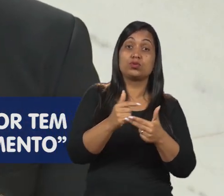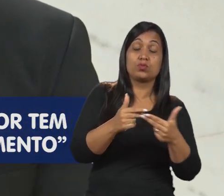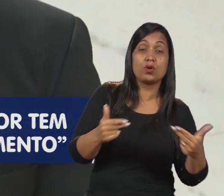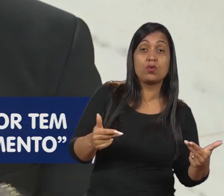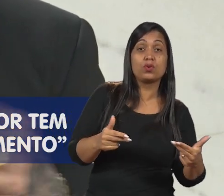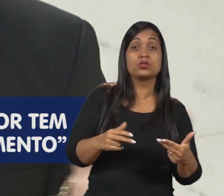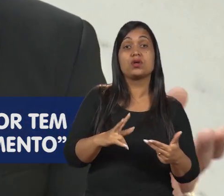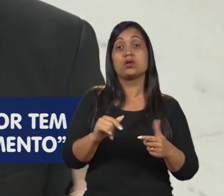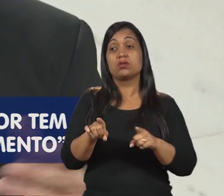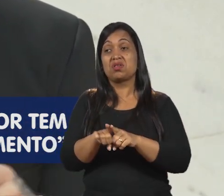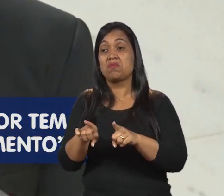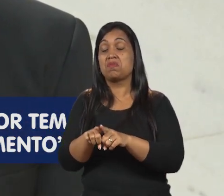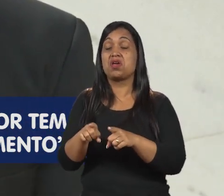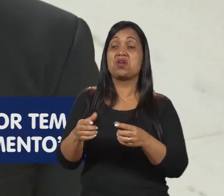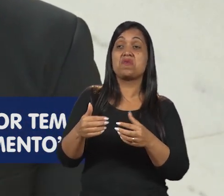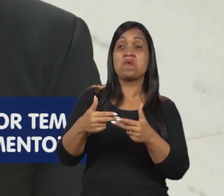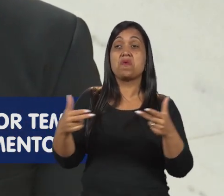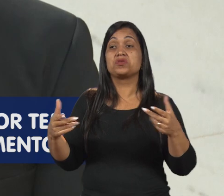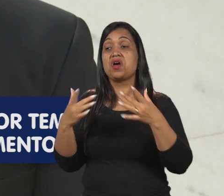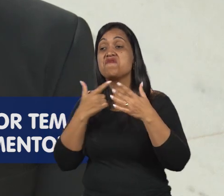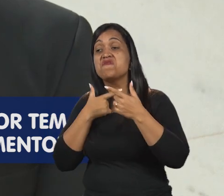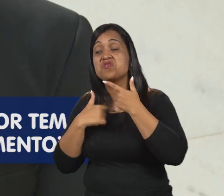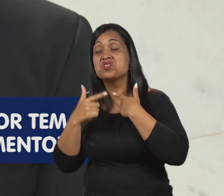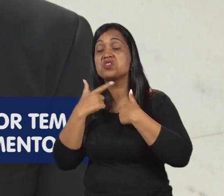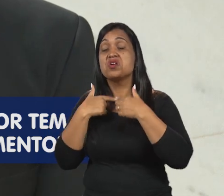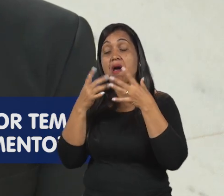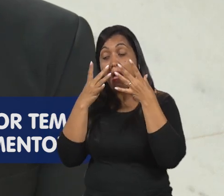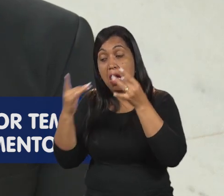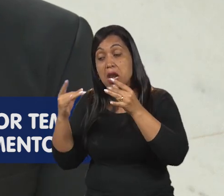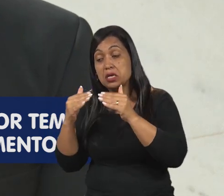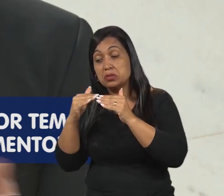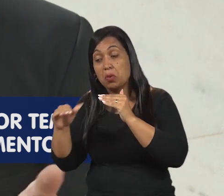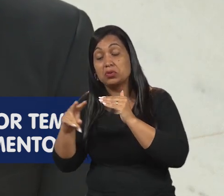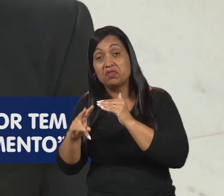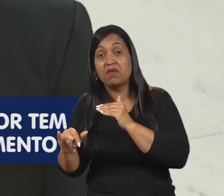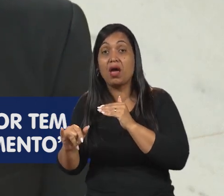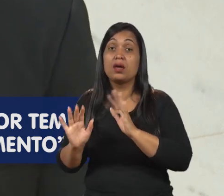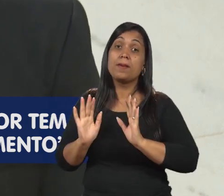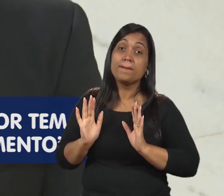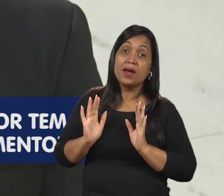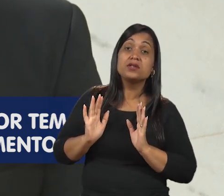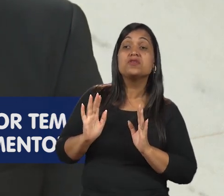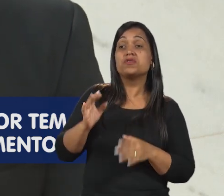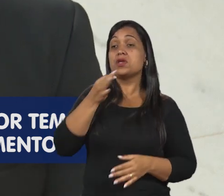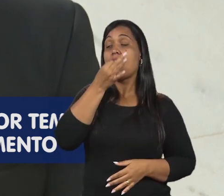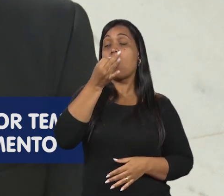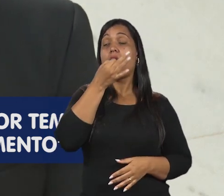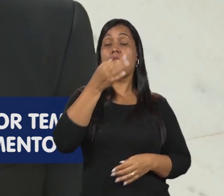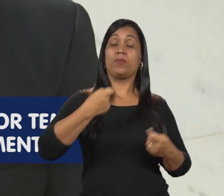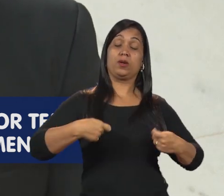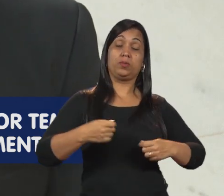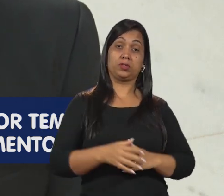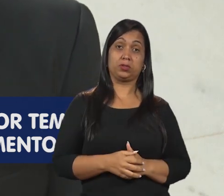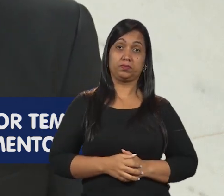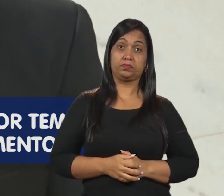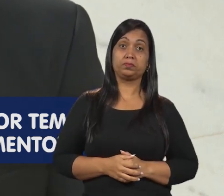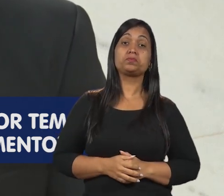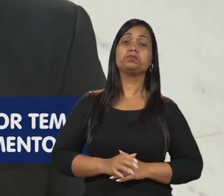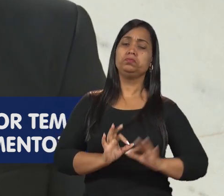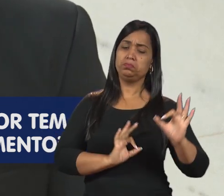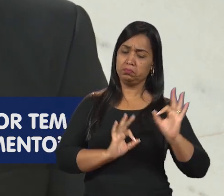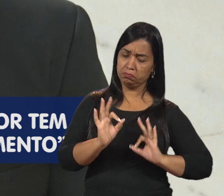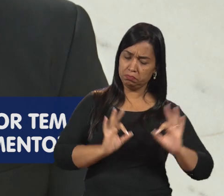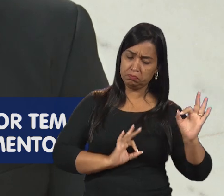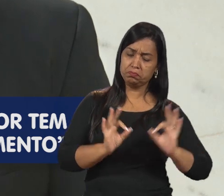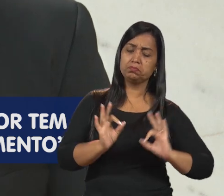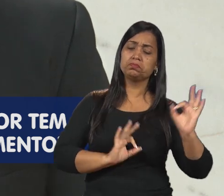vai contrariar interesses e vontades e aí você precisa se posicionar. Eu me preparei muito para estar